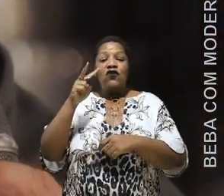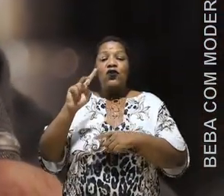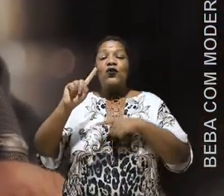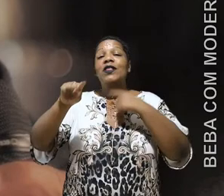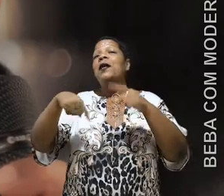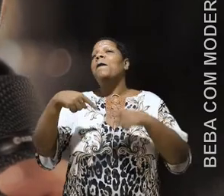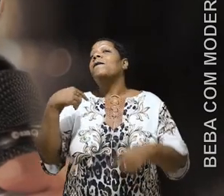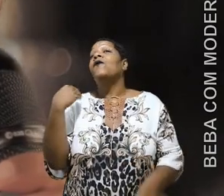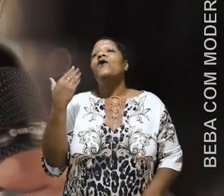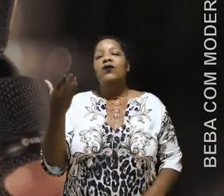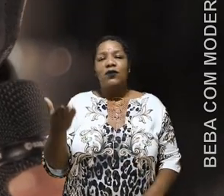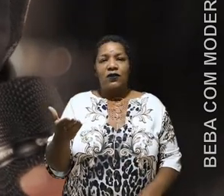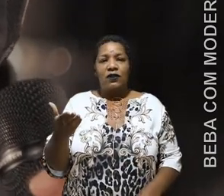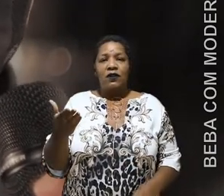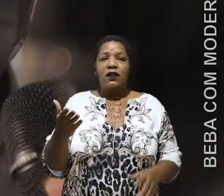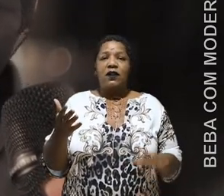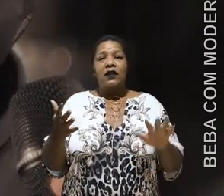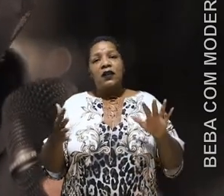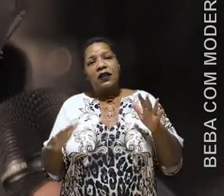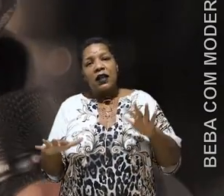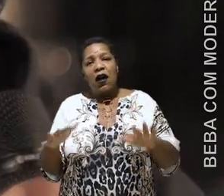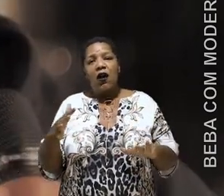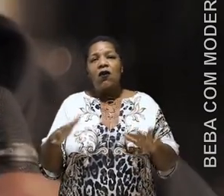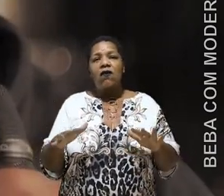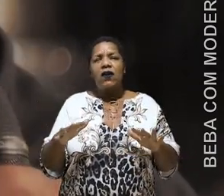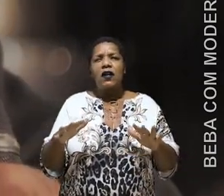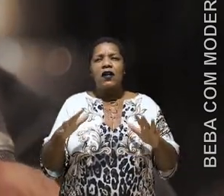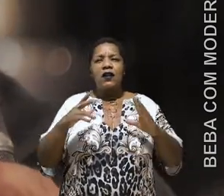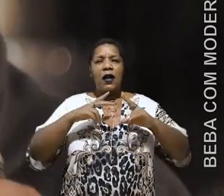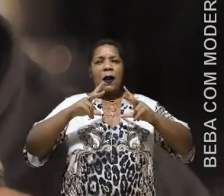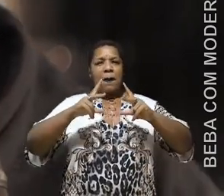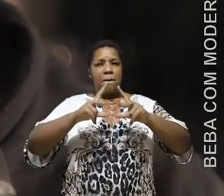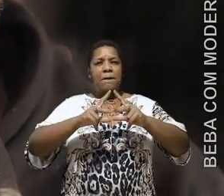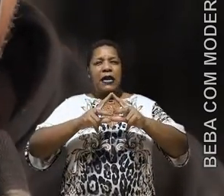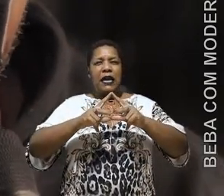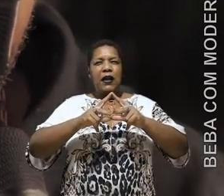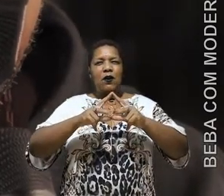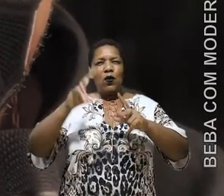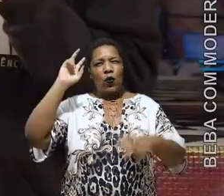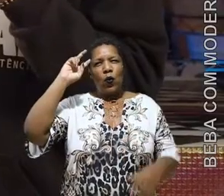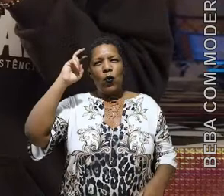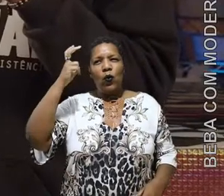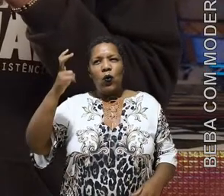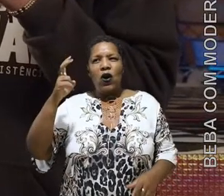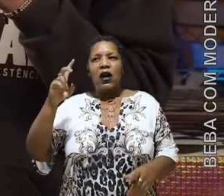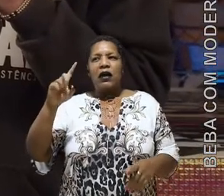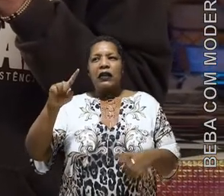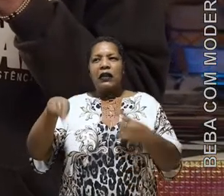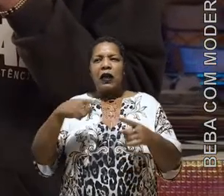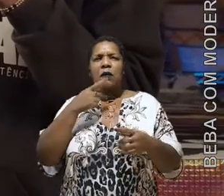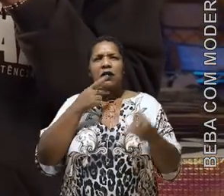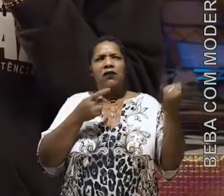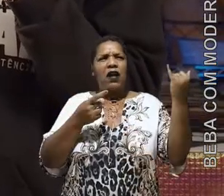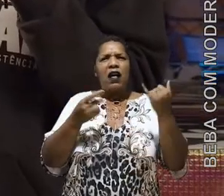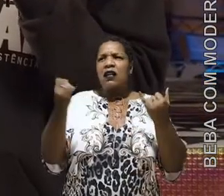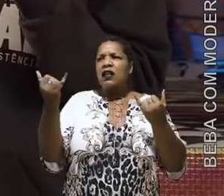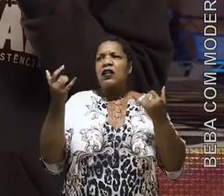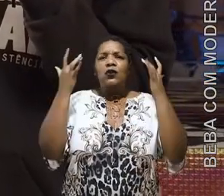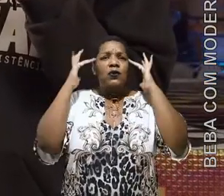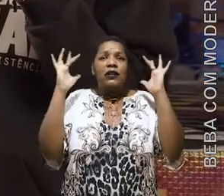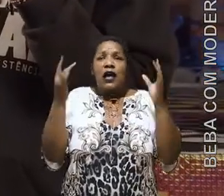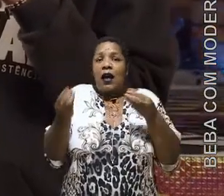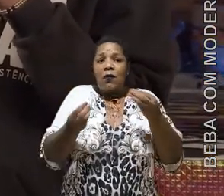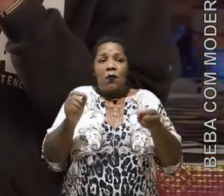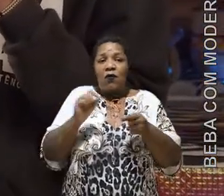a gente nós somos arquitetos de um deu de uma estrutura que a gente só viu depois né e assim talvez